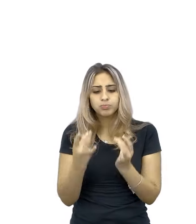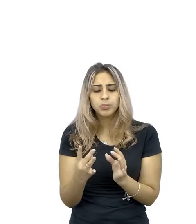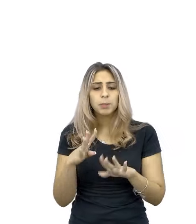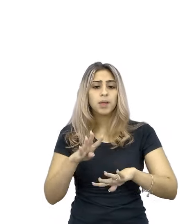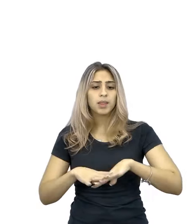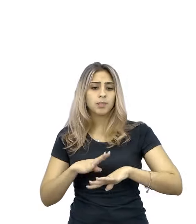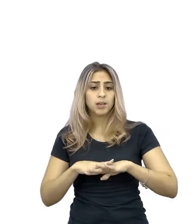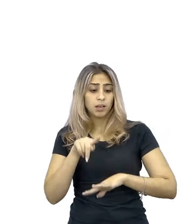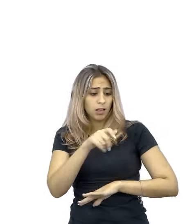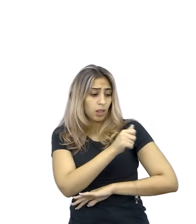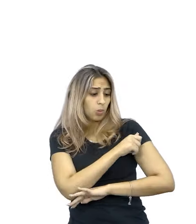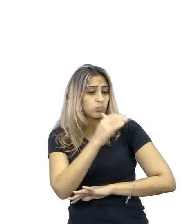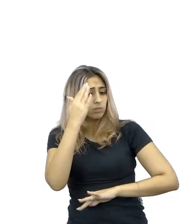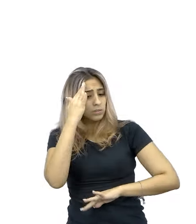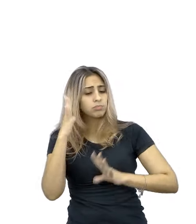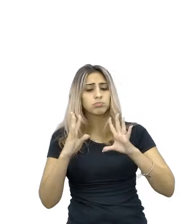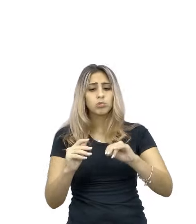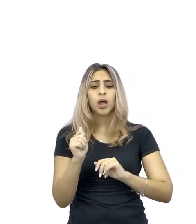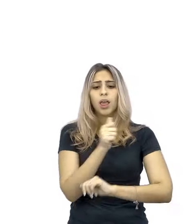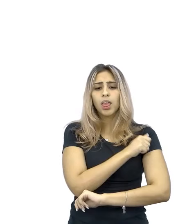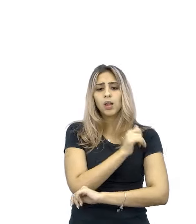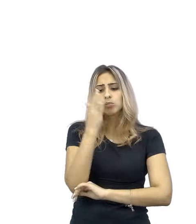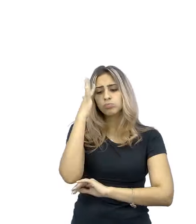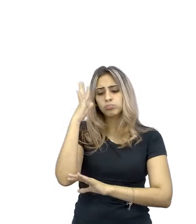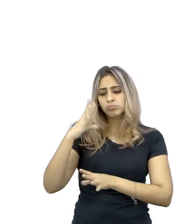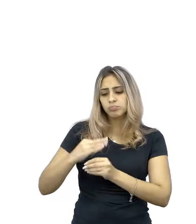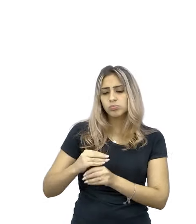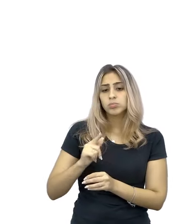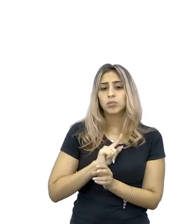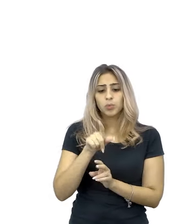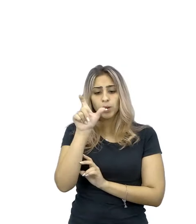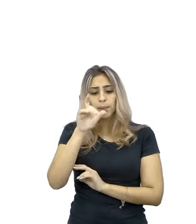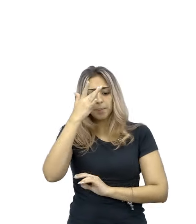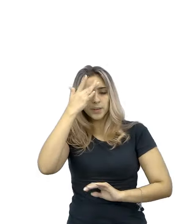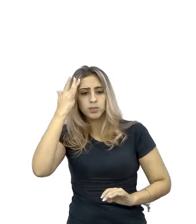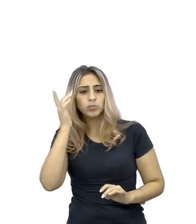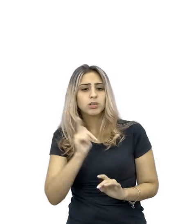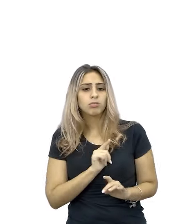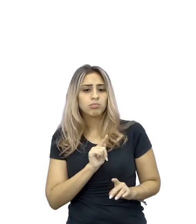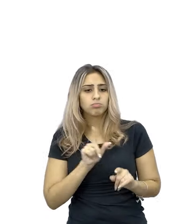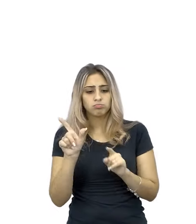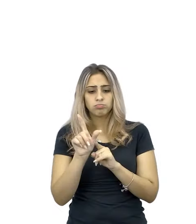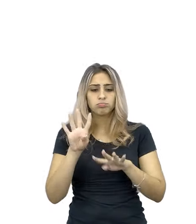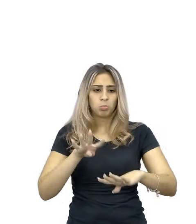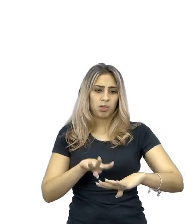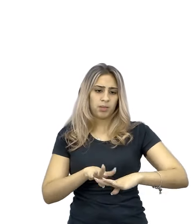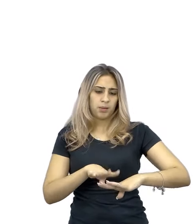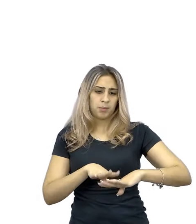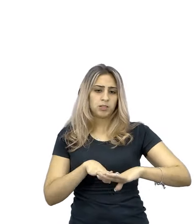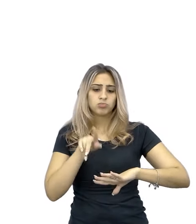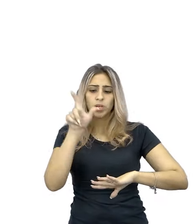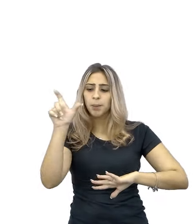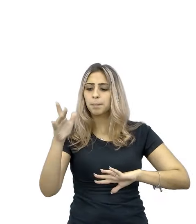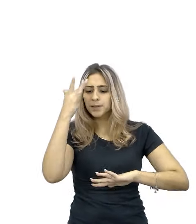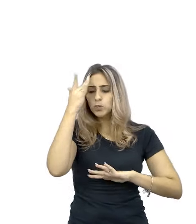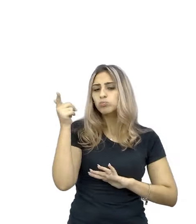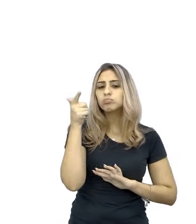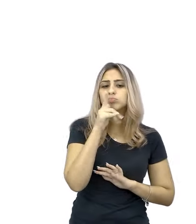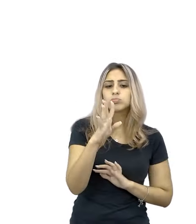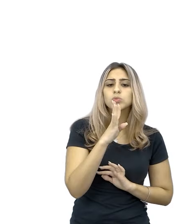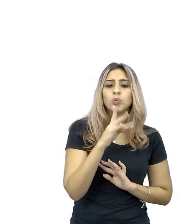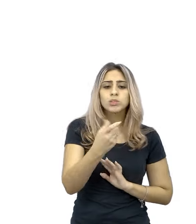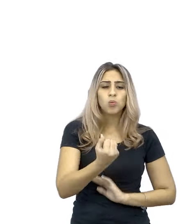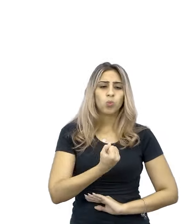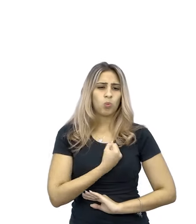que ele sabe? O que é para nós um estudante, uma pessoa que tem o letramento matemático? É aquela pessoa que consegue reconhecer